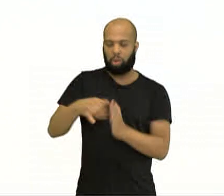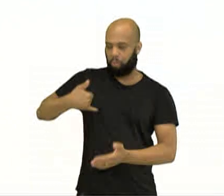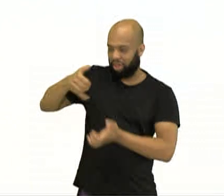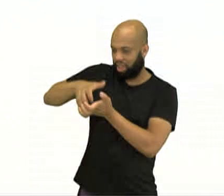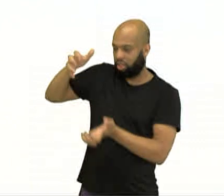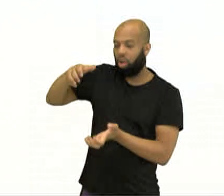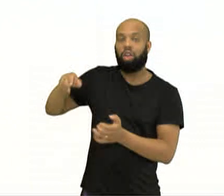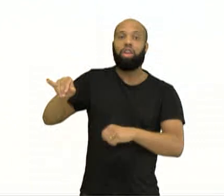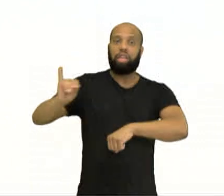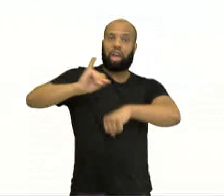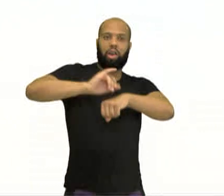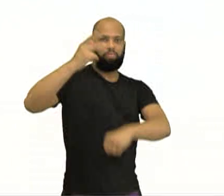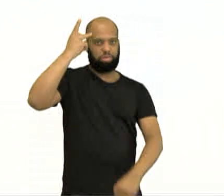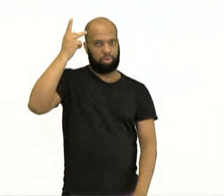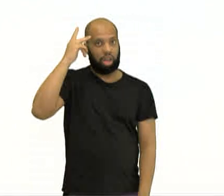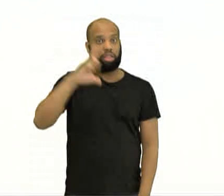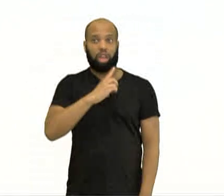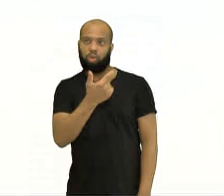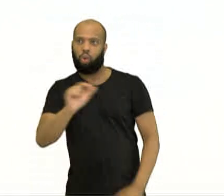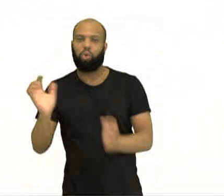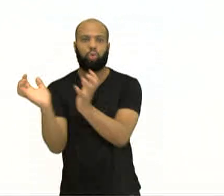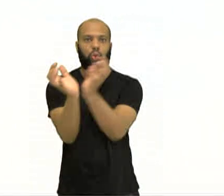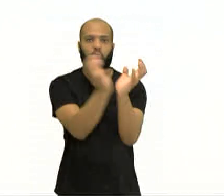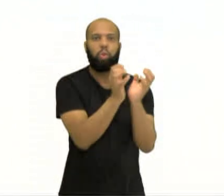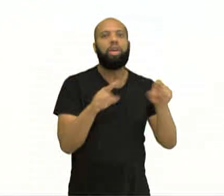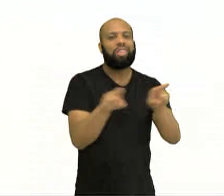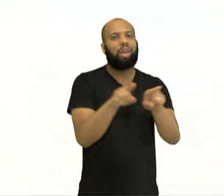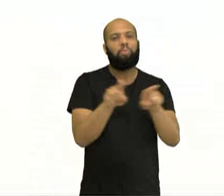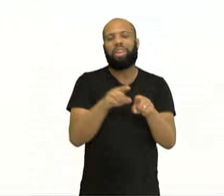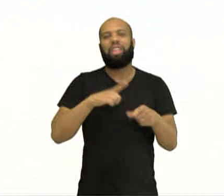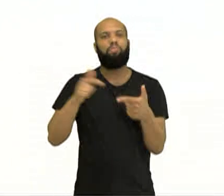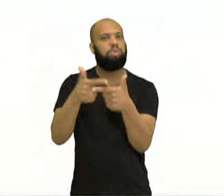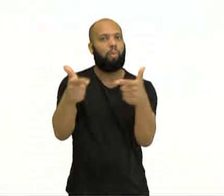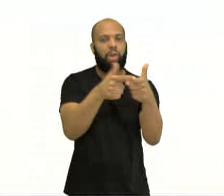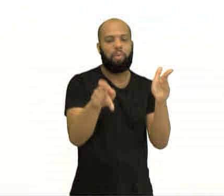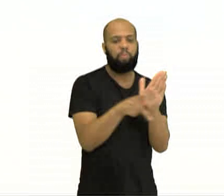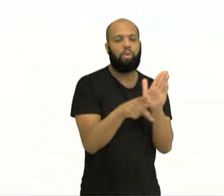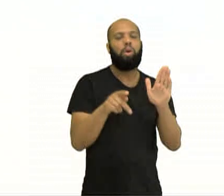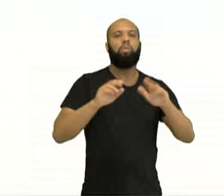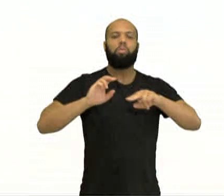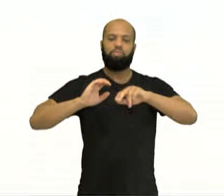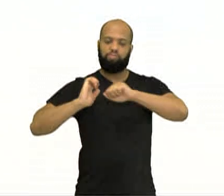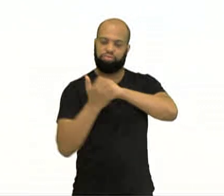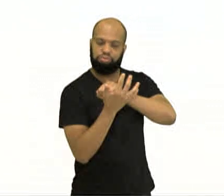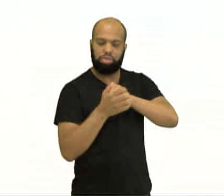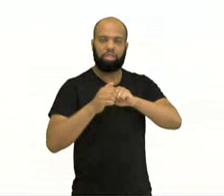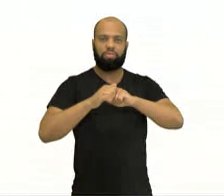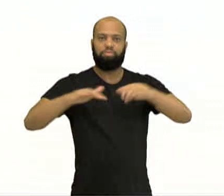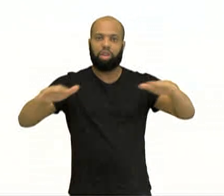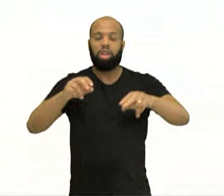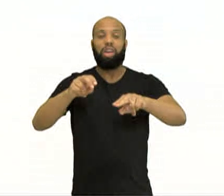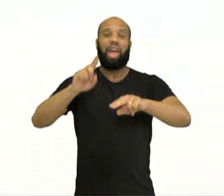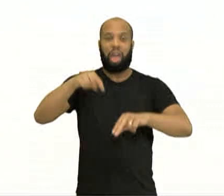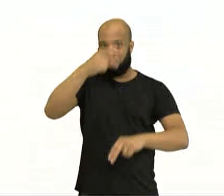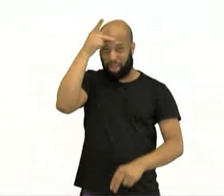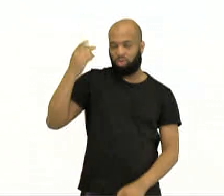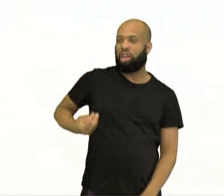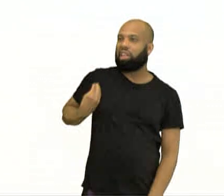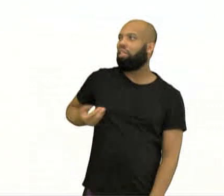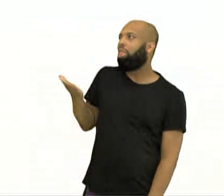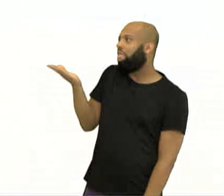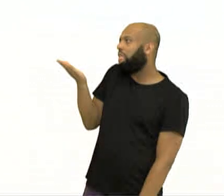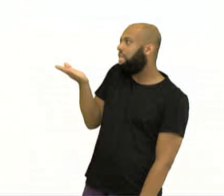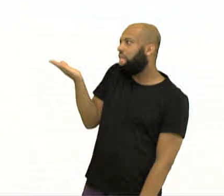paulista. Já outro grupo, também vulnerável ao coronavírus, é o da população em situação de rua. Com a chegada da pandemia,